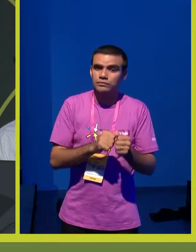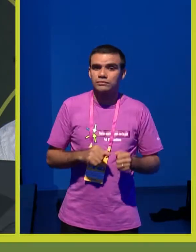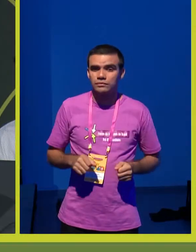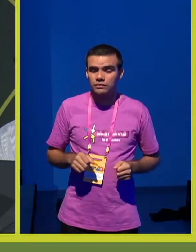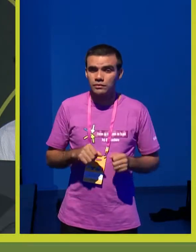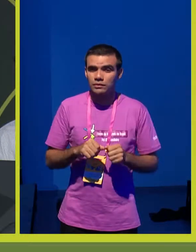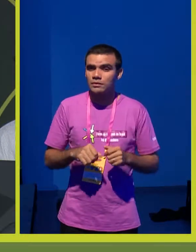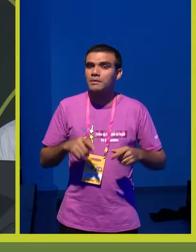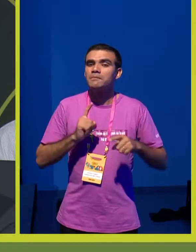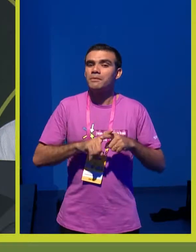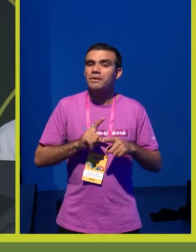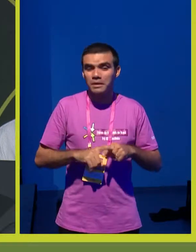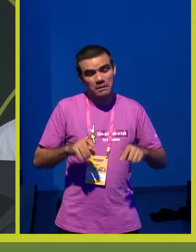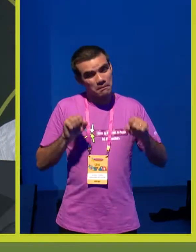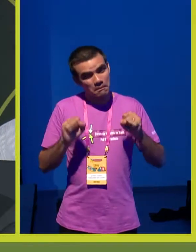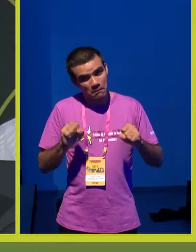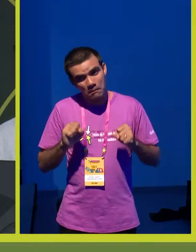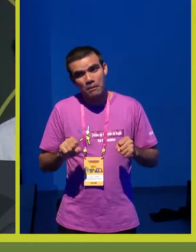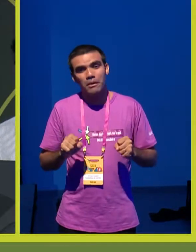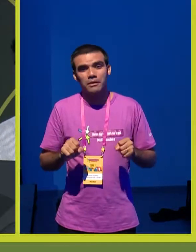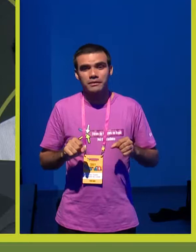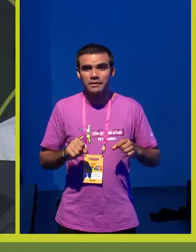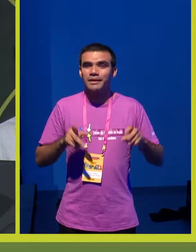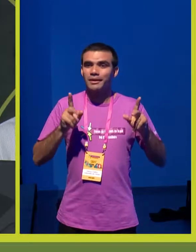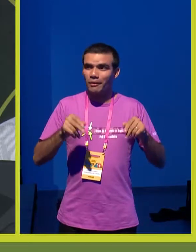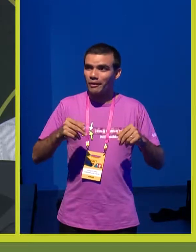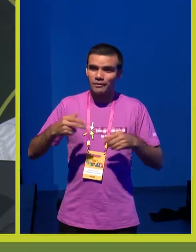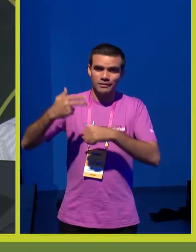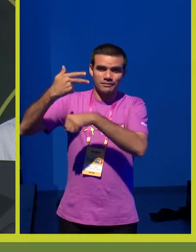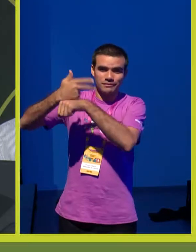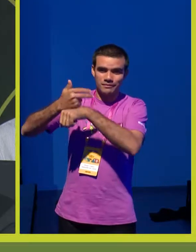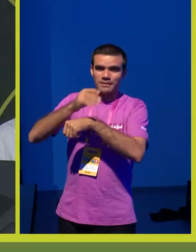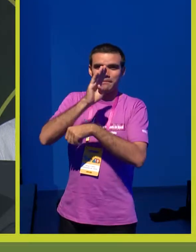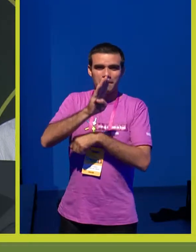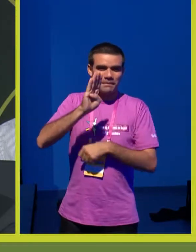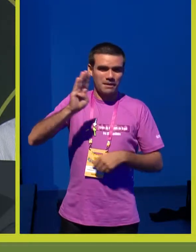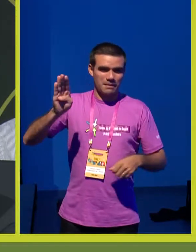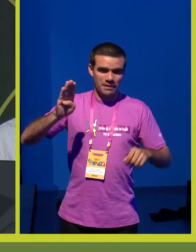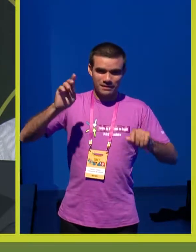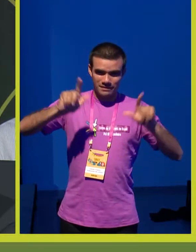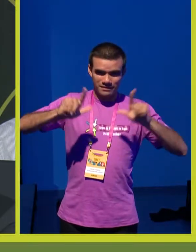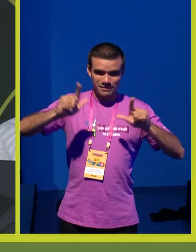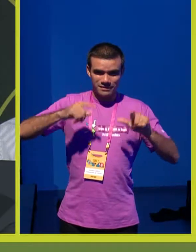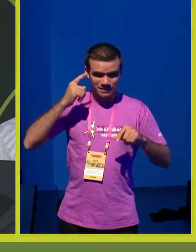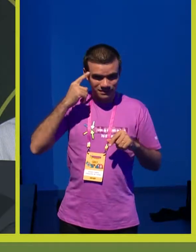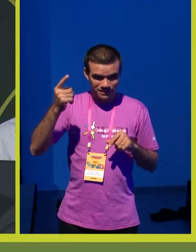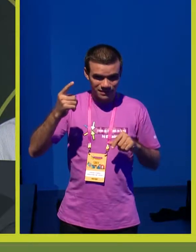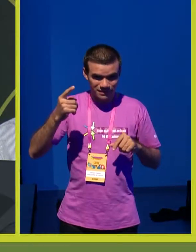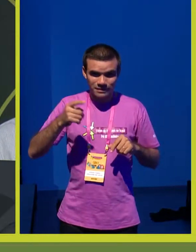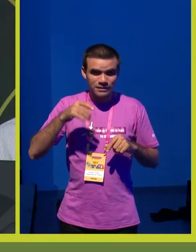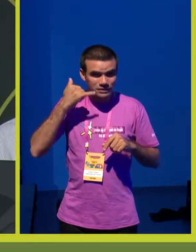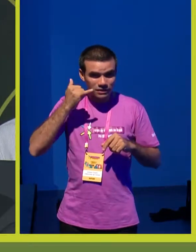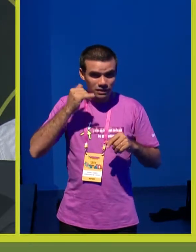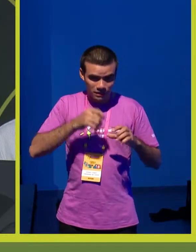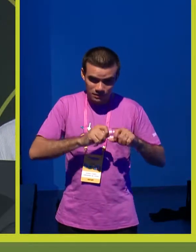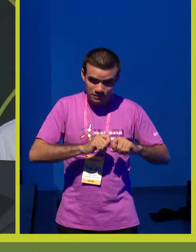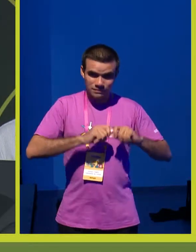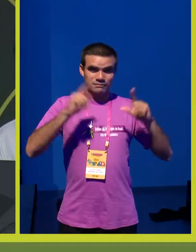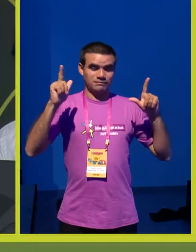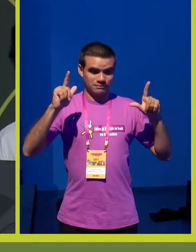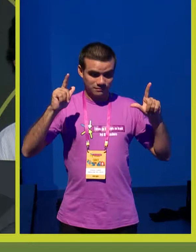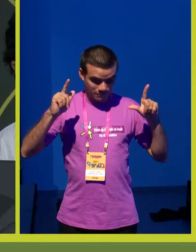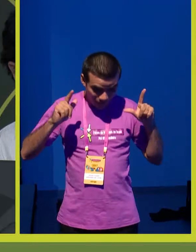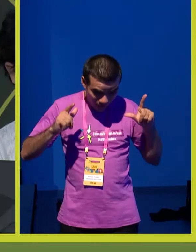porque senão a gente vai entrar num grande big brother hoje nós já estamos porque o celular já sabe onde a gente está agora você imagina